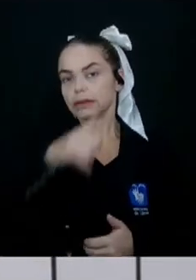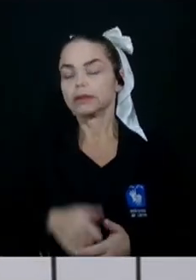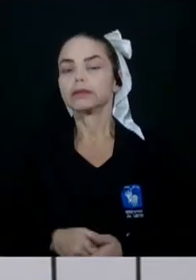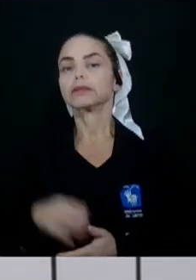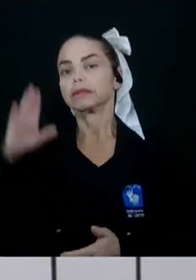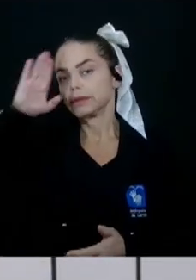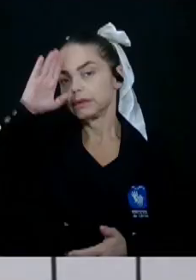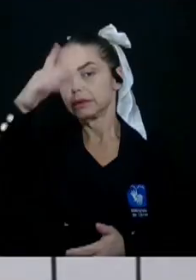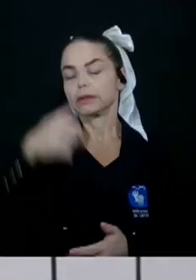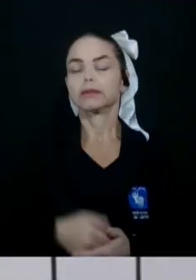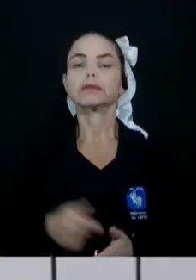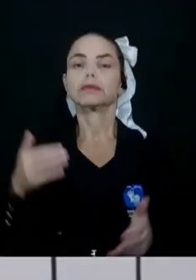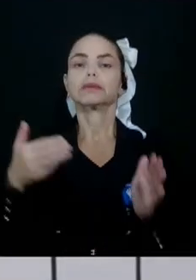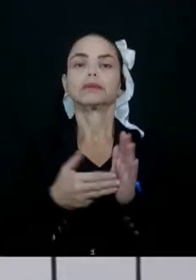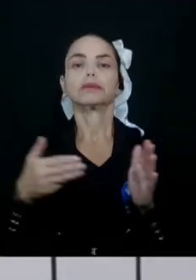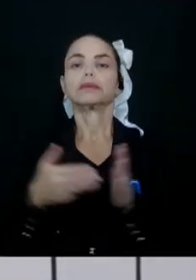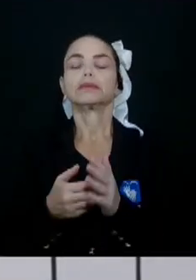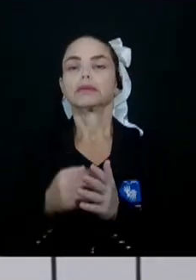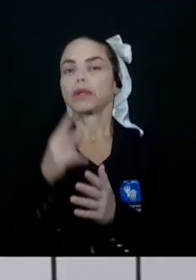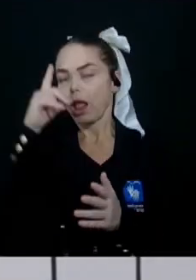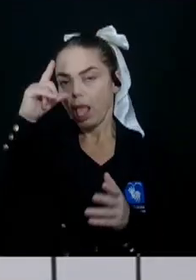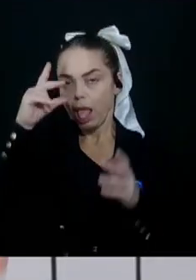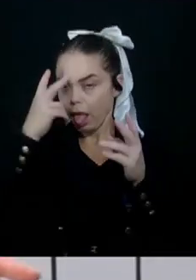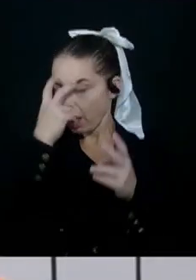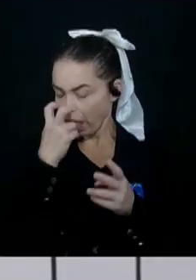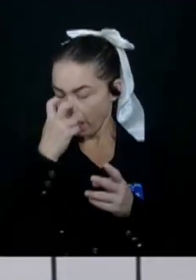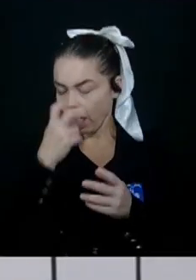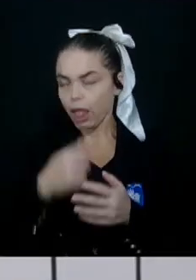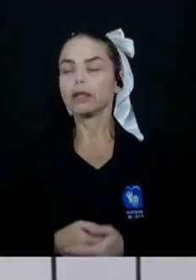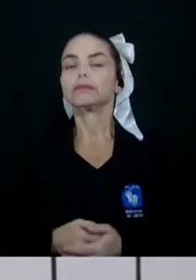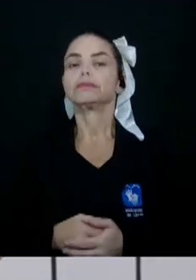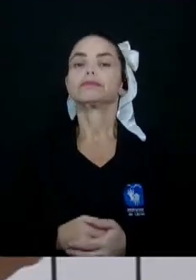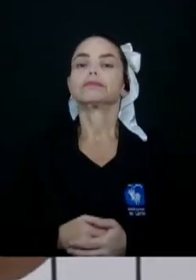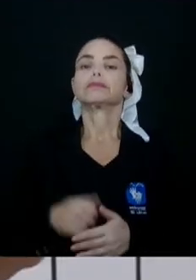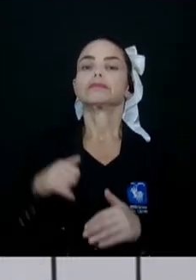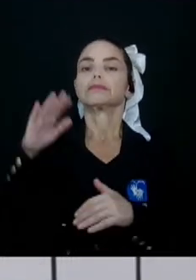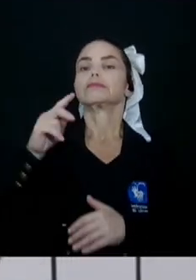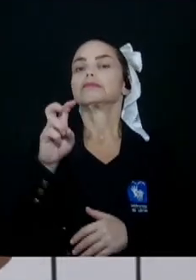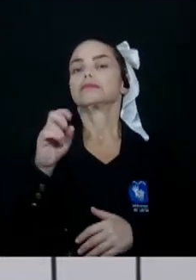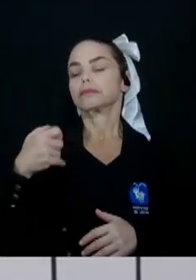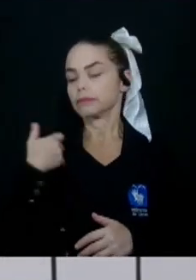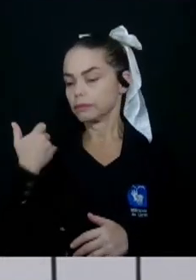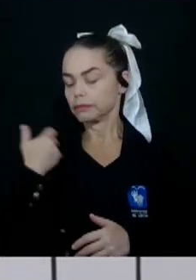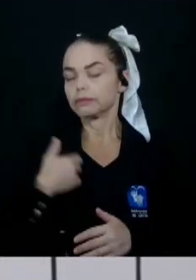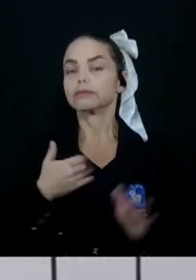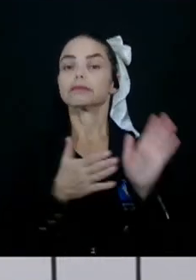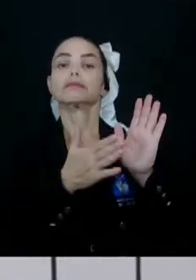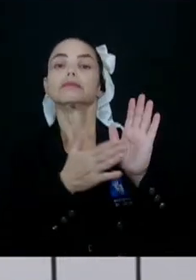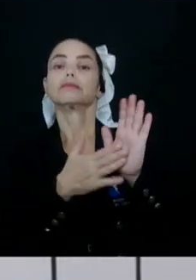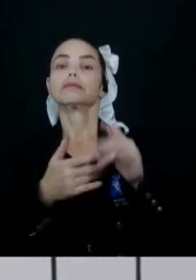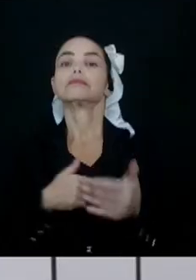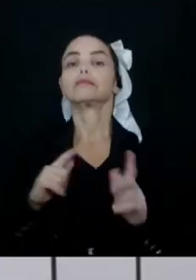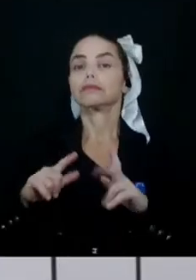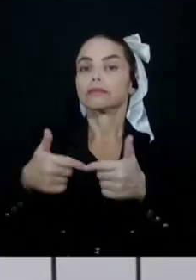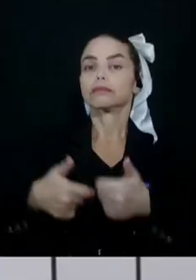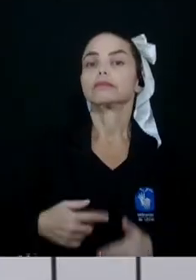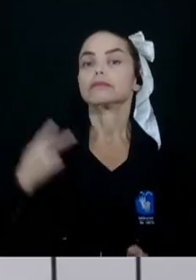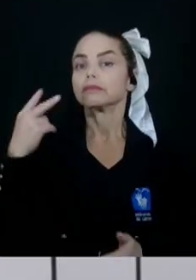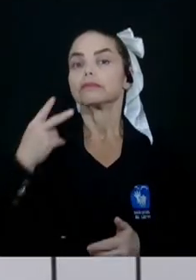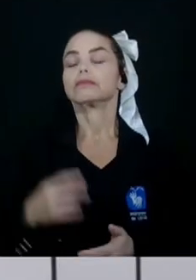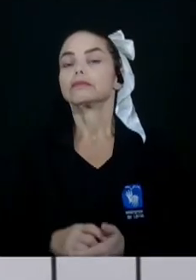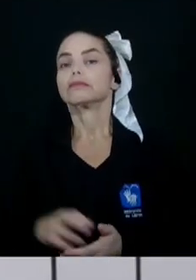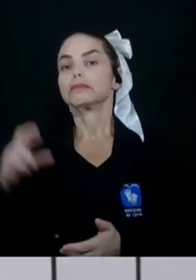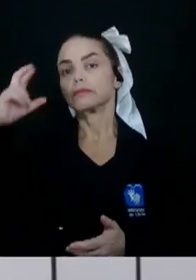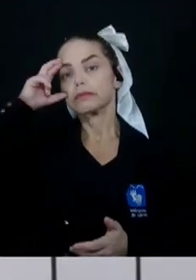de perda de visão entre pessoas acima dos 50 anos. A proposta de iniciativa do vereador Carlinhos Camelot cria